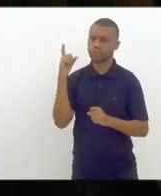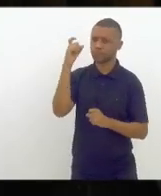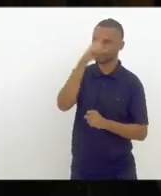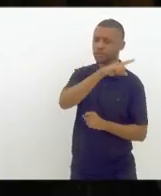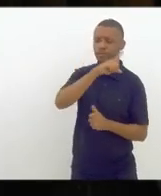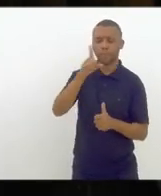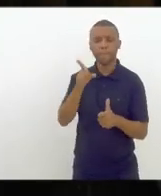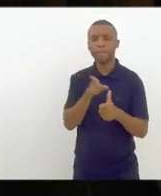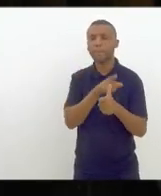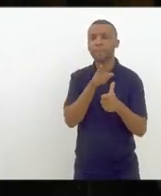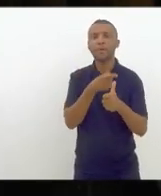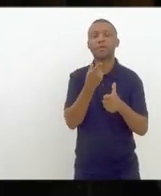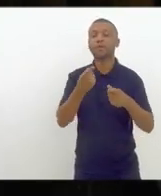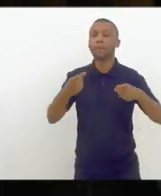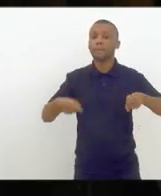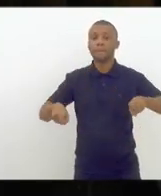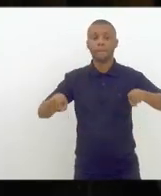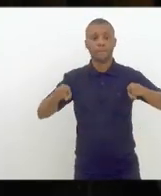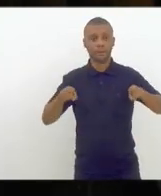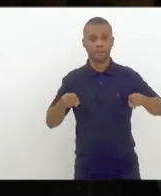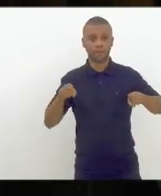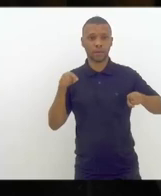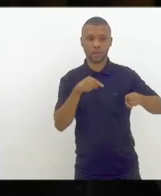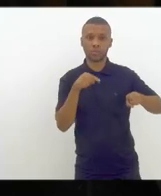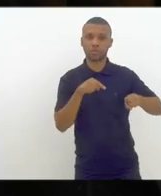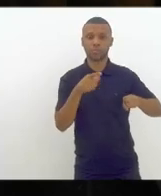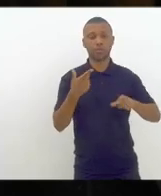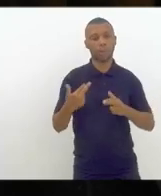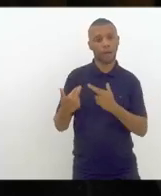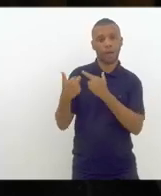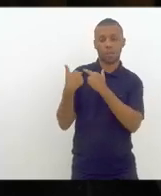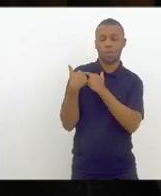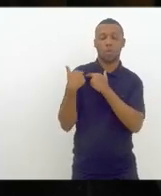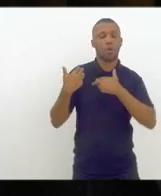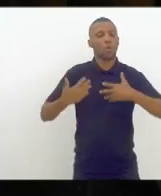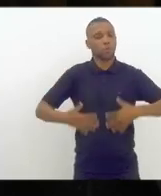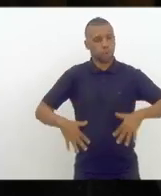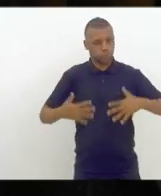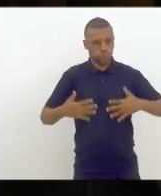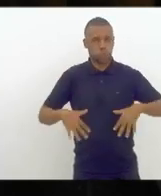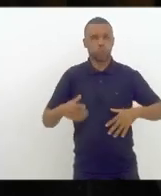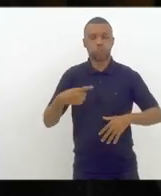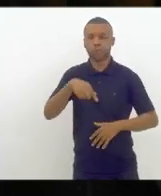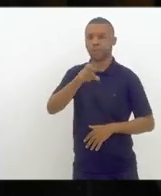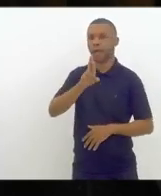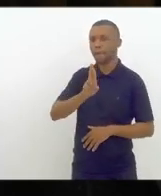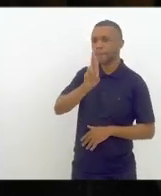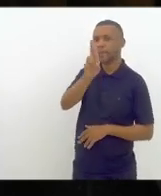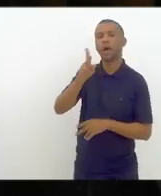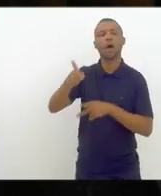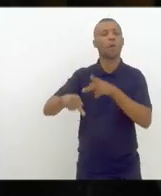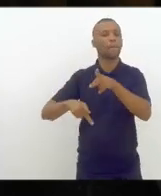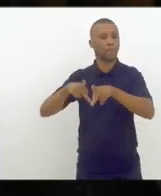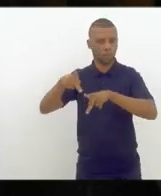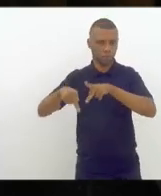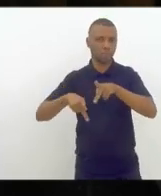Primeiro, o mandato, que é muita responsabilidade você representar o povo.